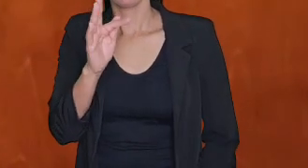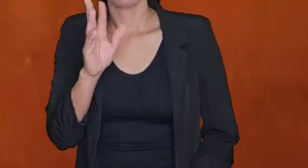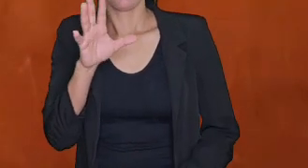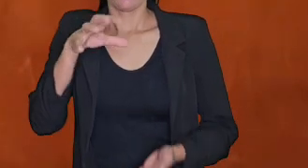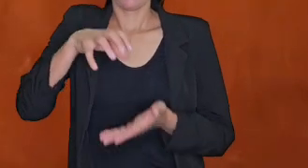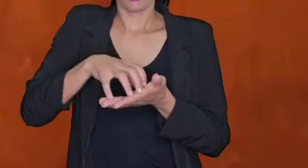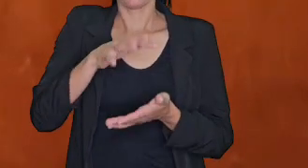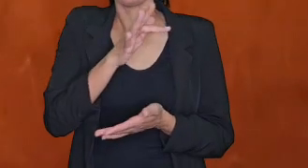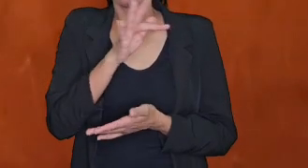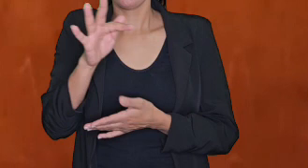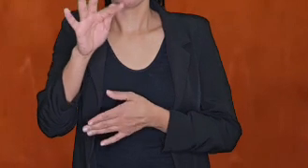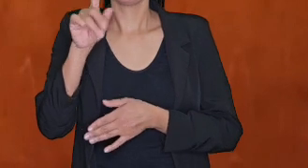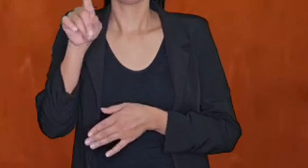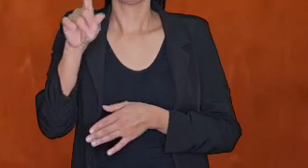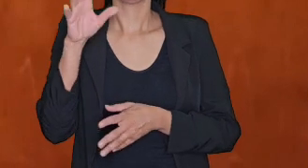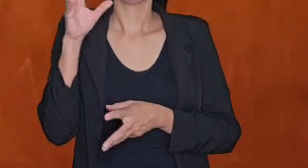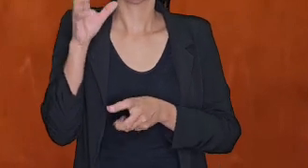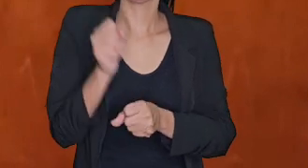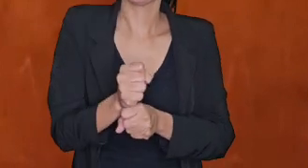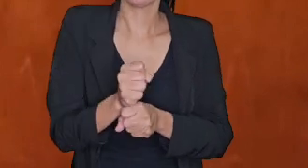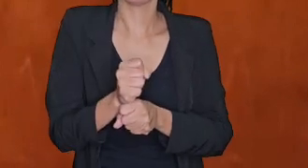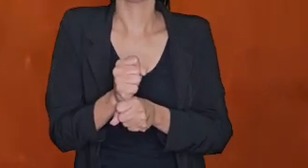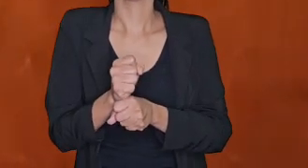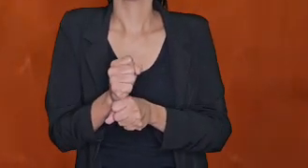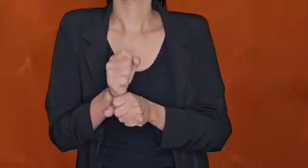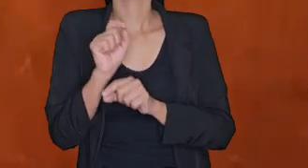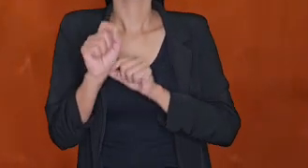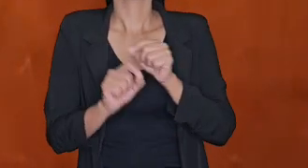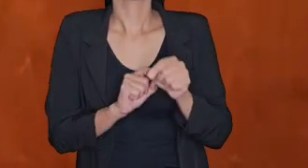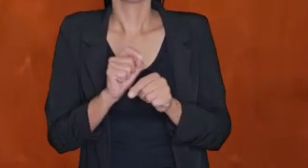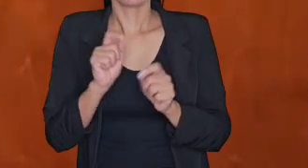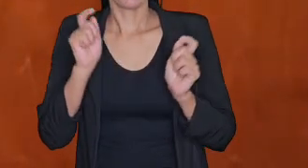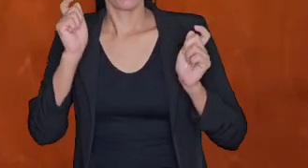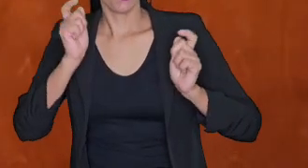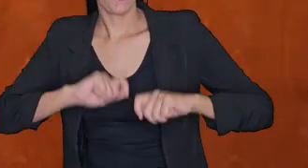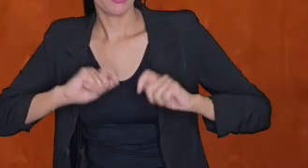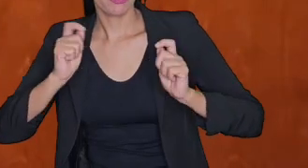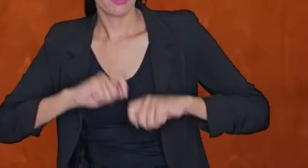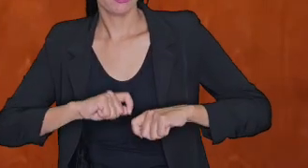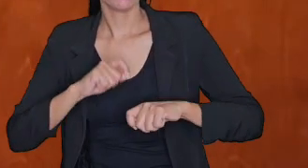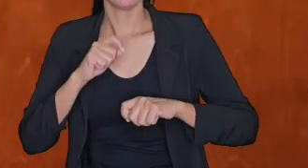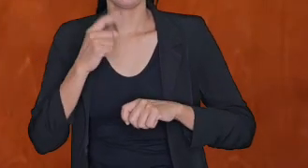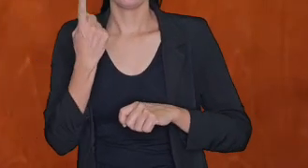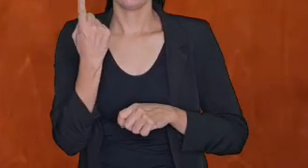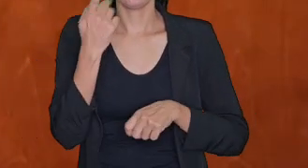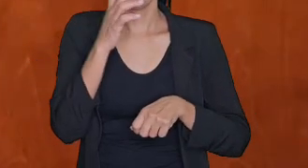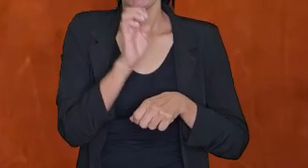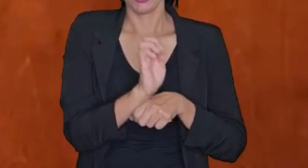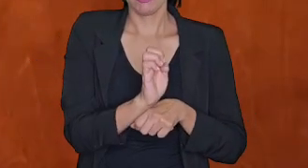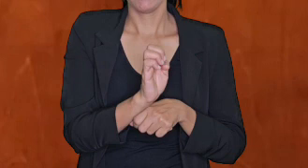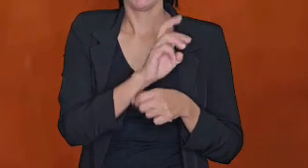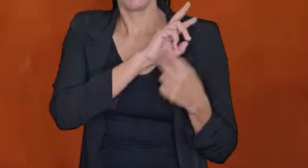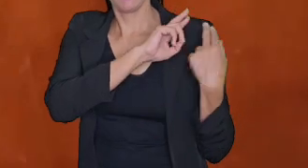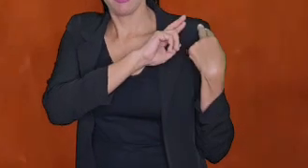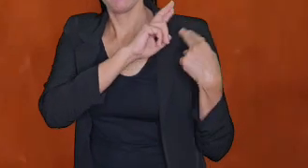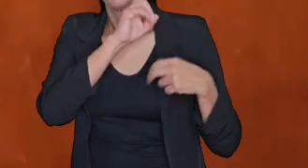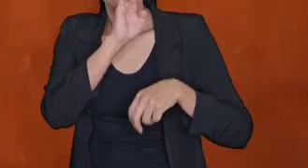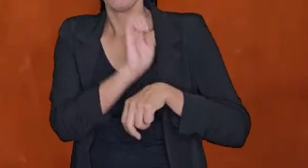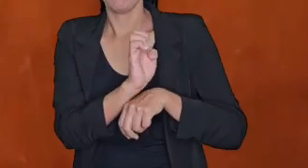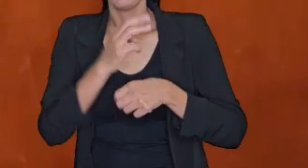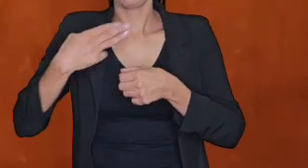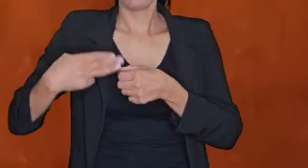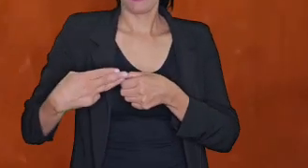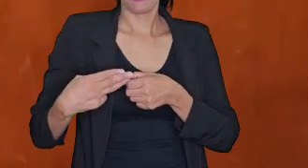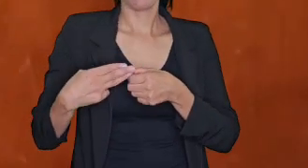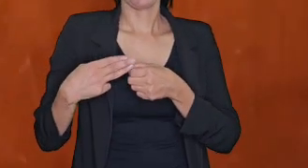Normalmente, lá no Distrito Federal, a unidade federativa ela acumula as competências de um município e